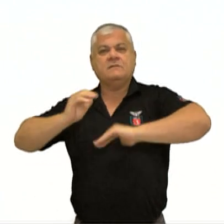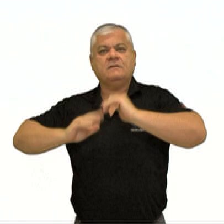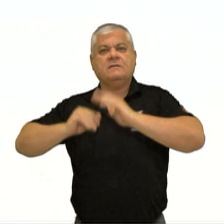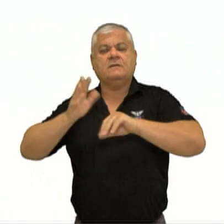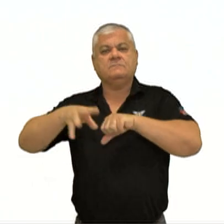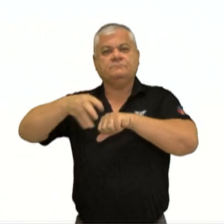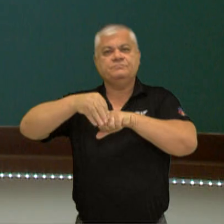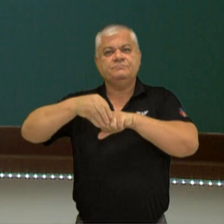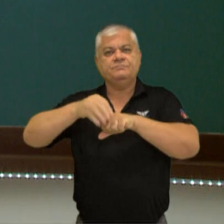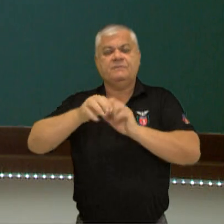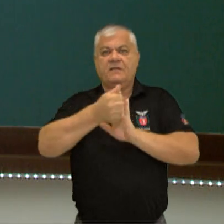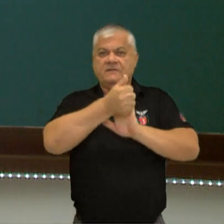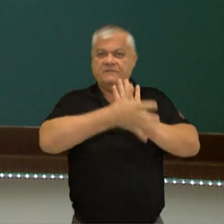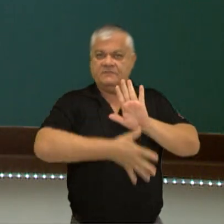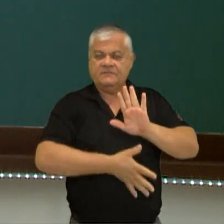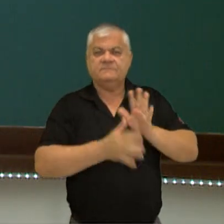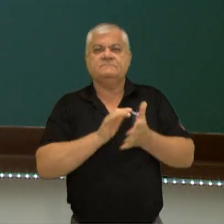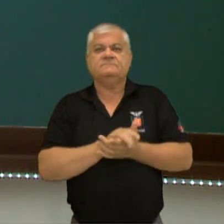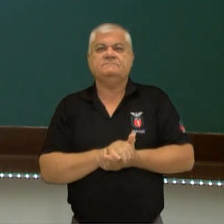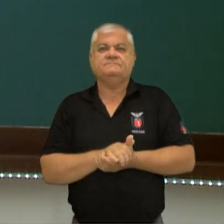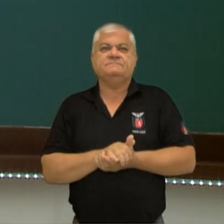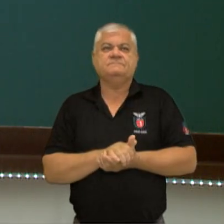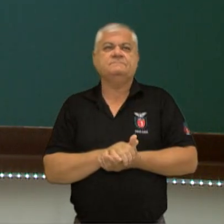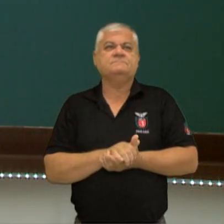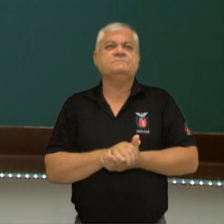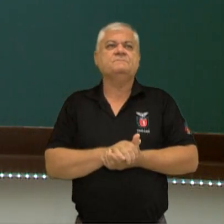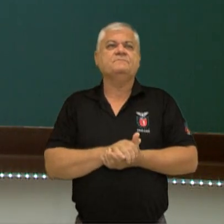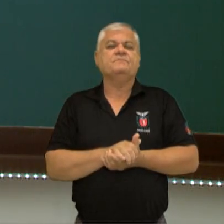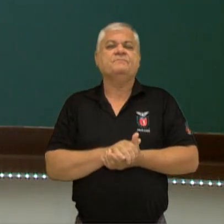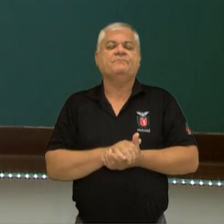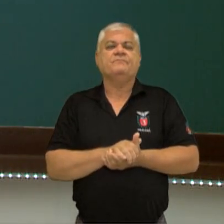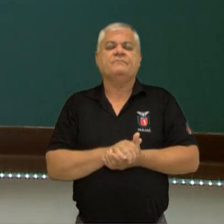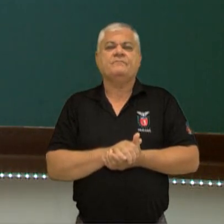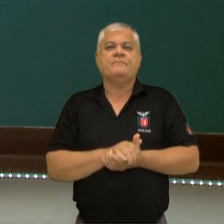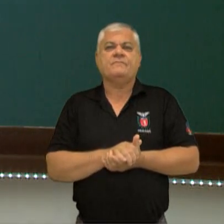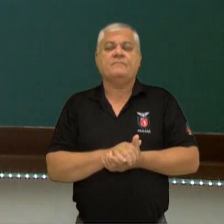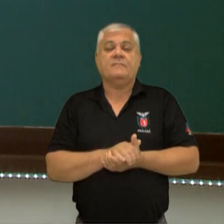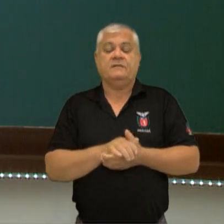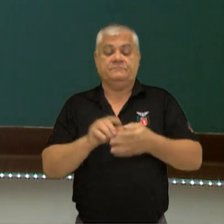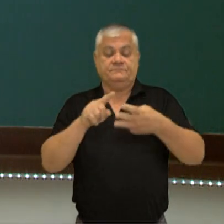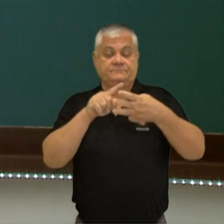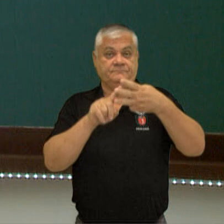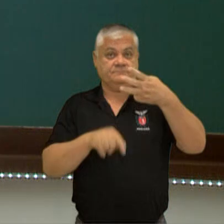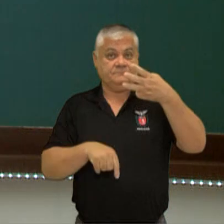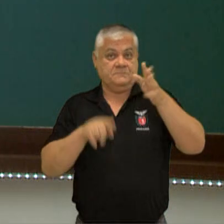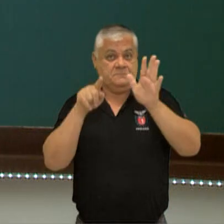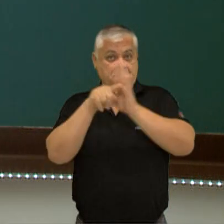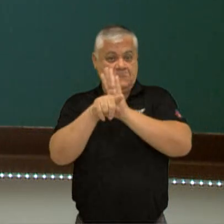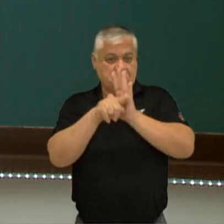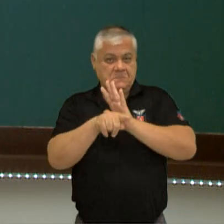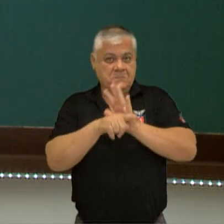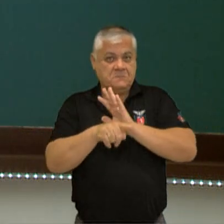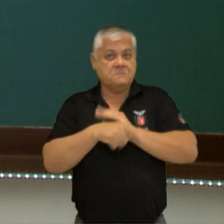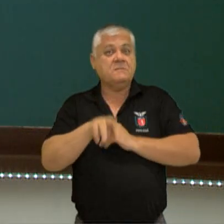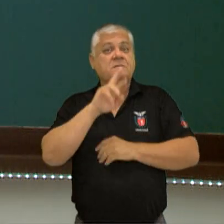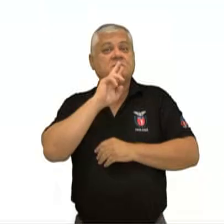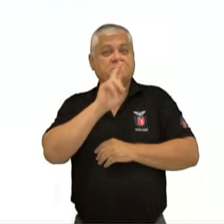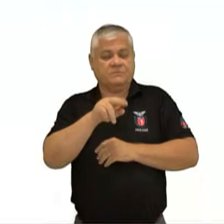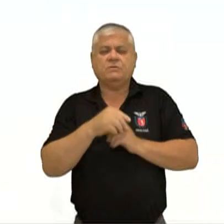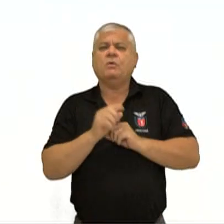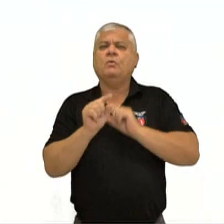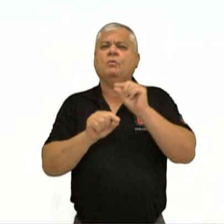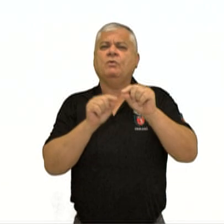meio das atividades. Vamos lá? Então, olha só, temos 3 perguntas para responder durante a aula de hoje. O que